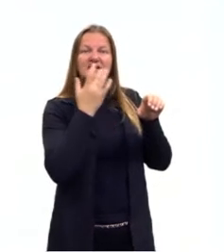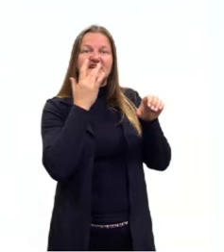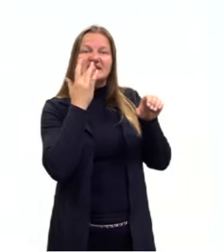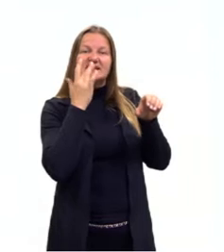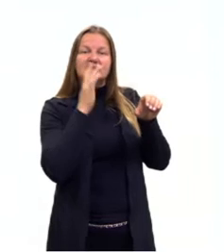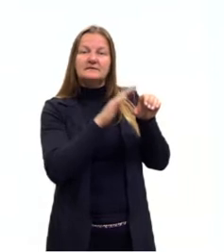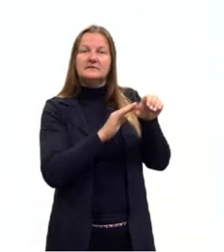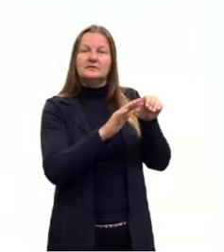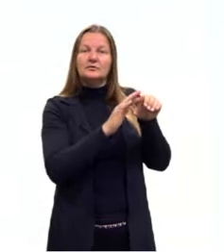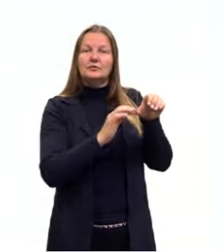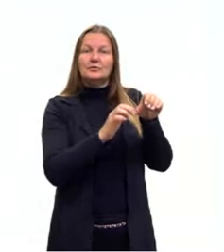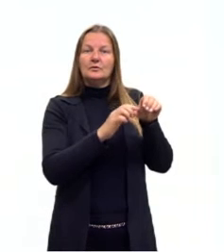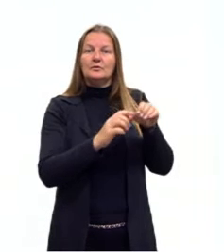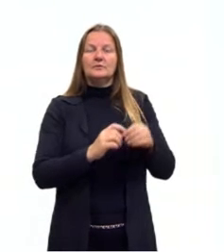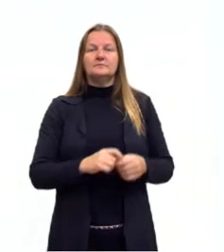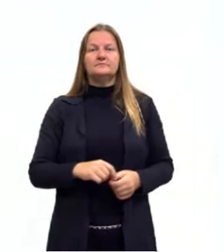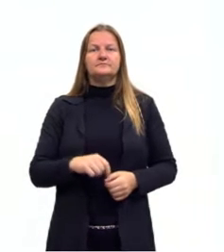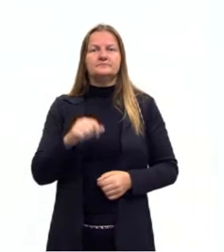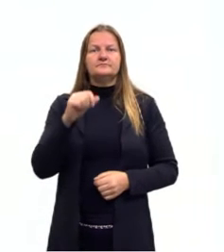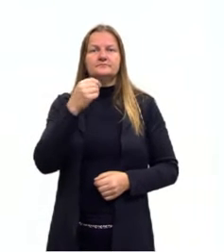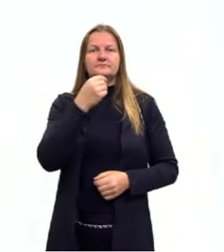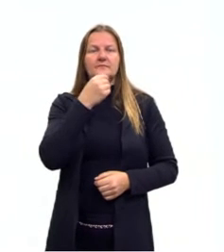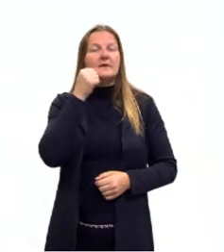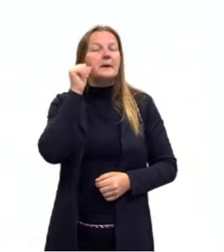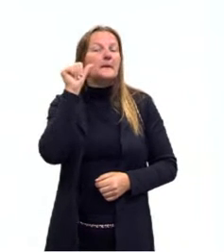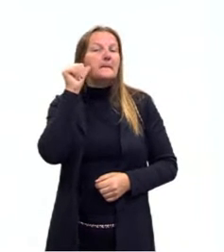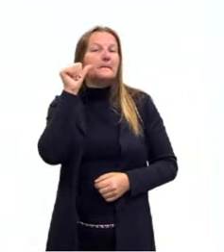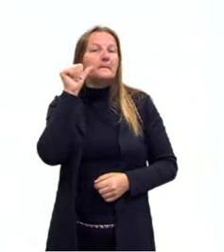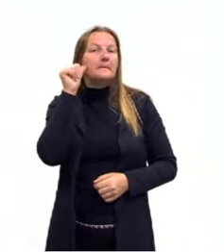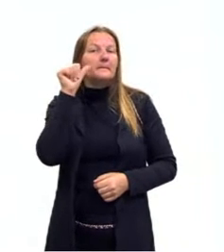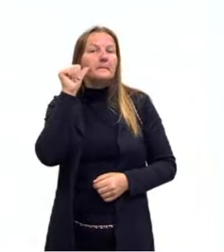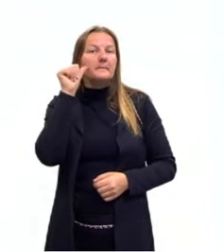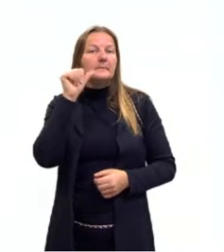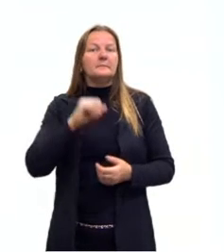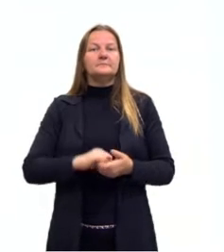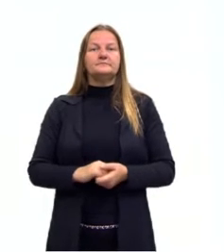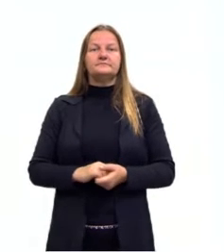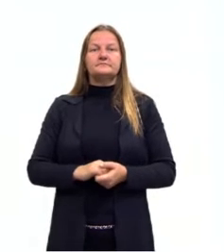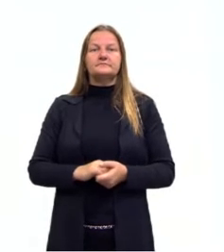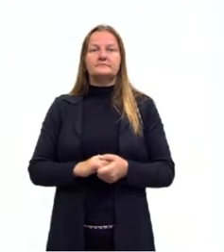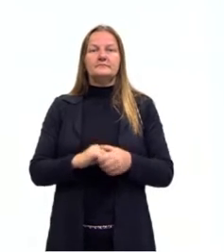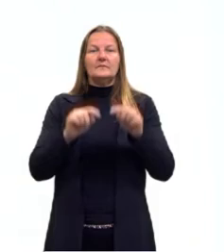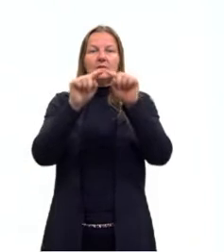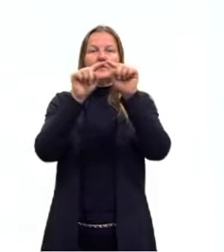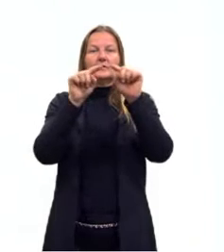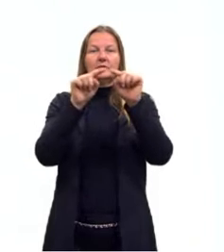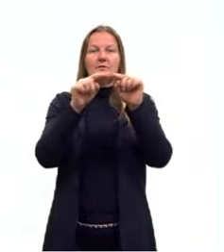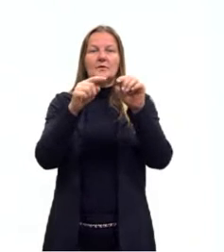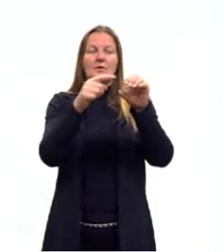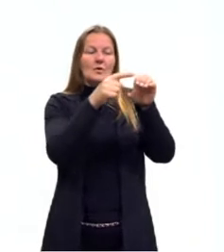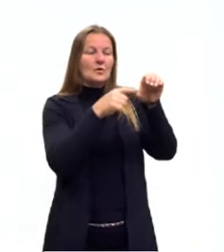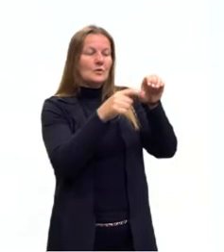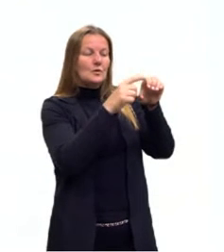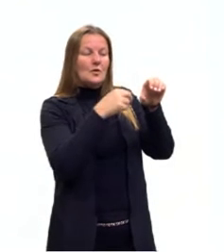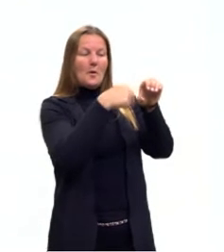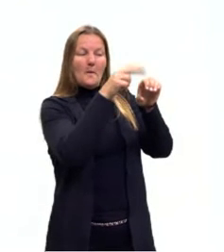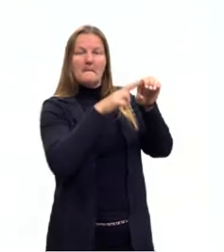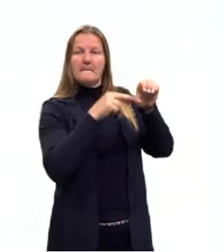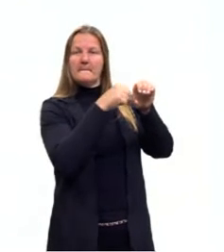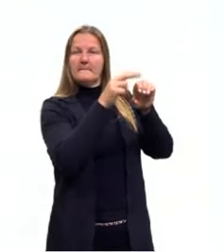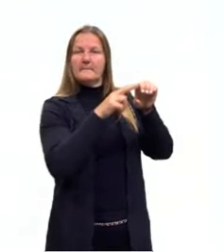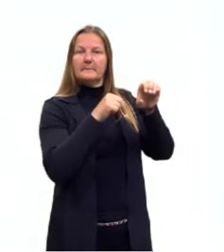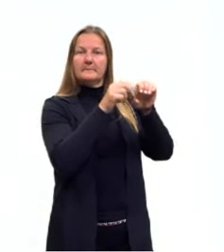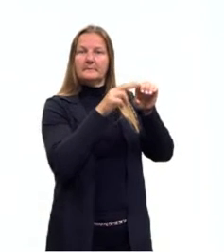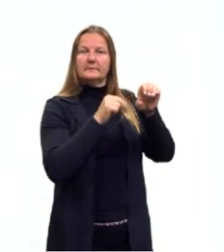branco Vai representar um indivíduo do sexo feminino um círculo então pintado Vai representar